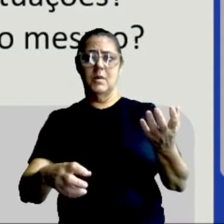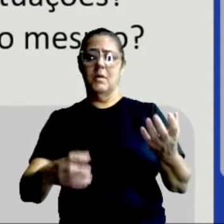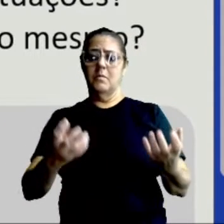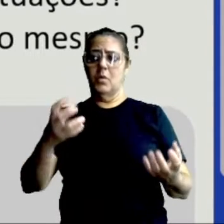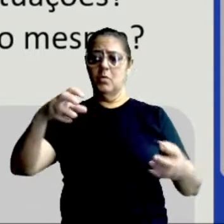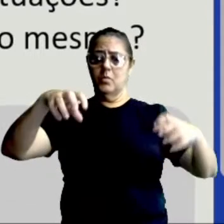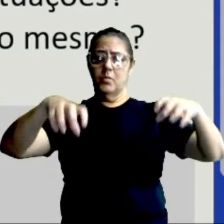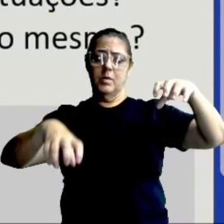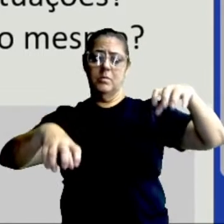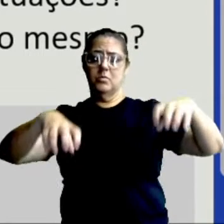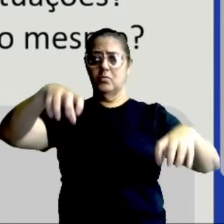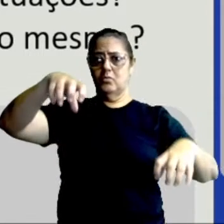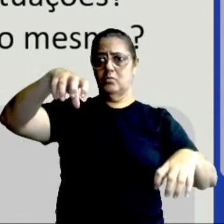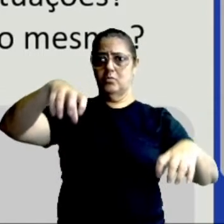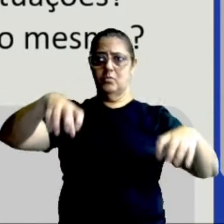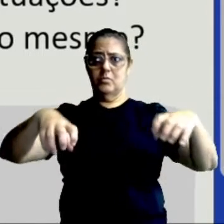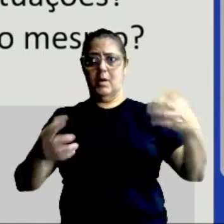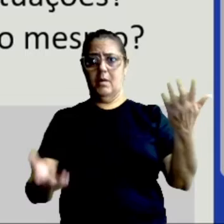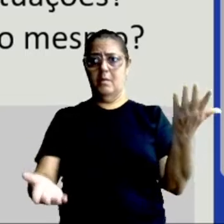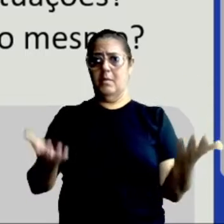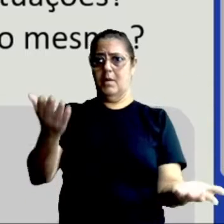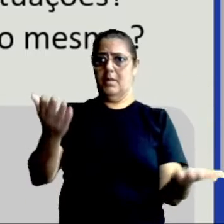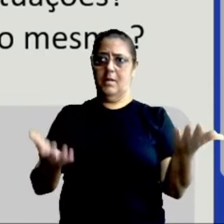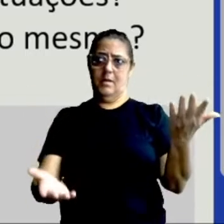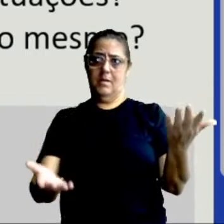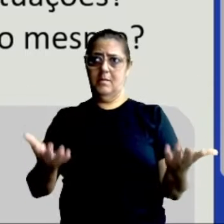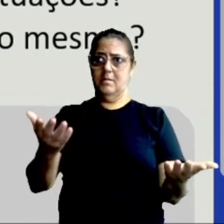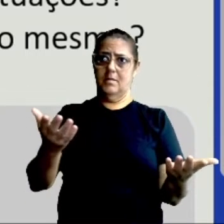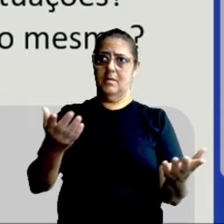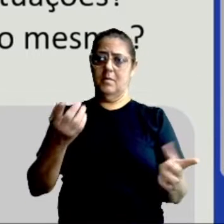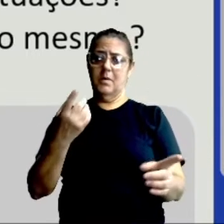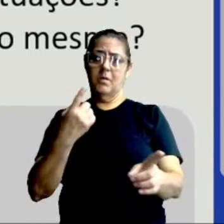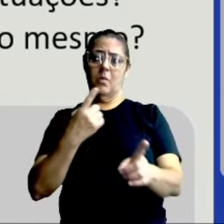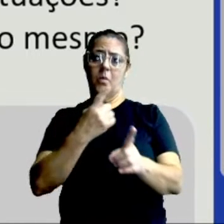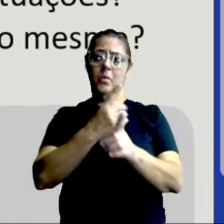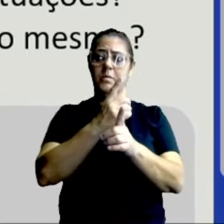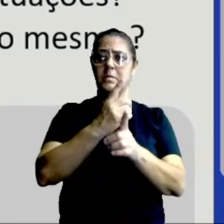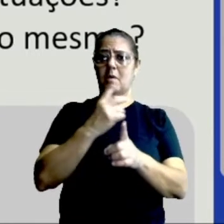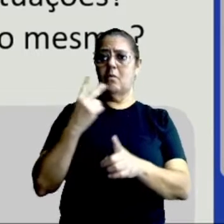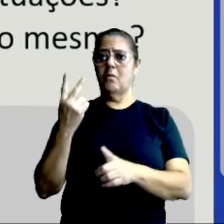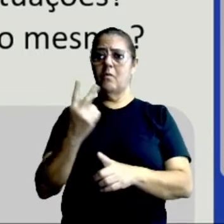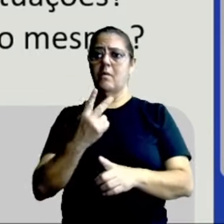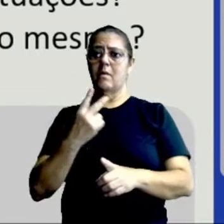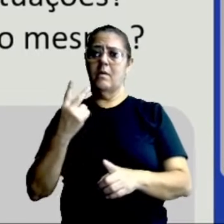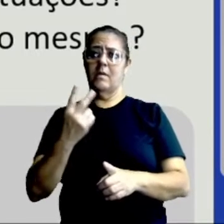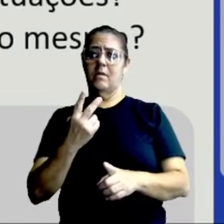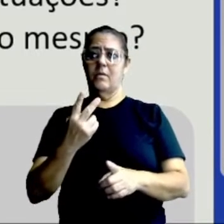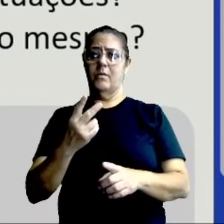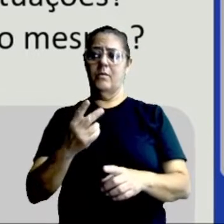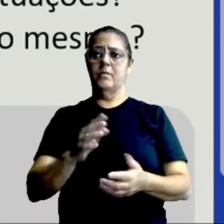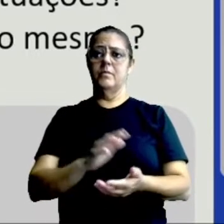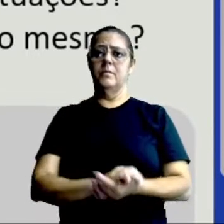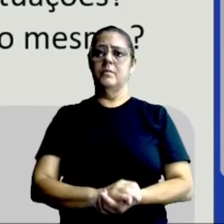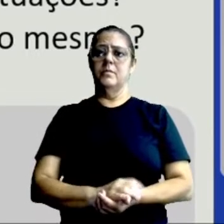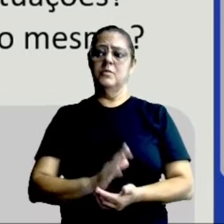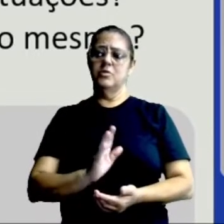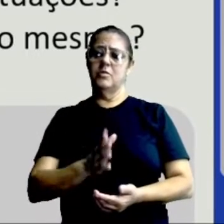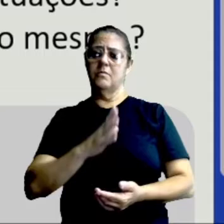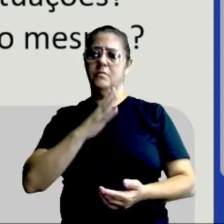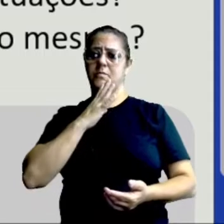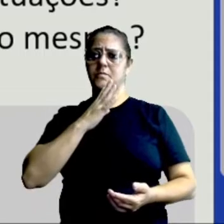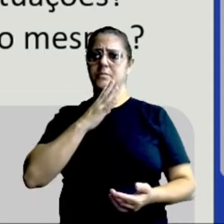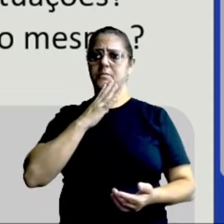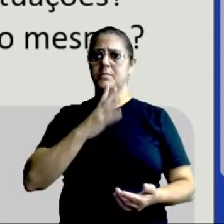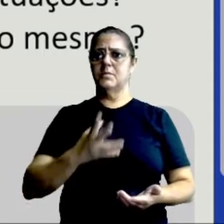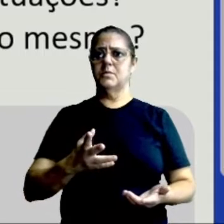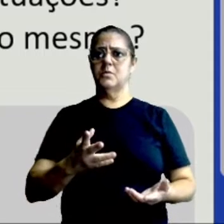que são utilizadas para a gente descobrir valores normalmente a partir de alguns valores já conhecidos,